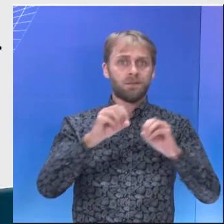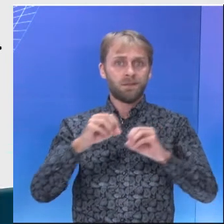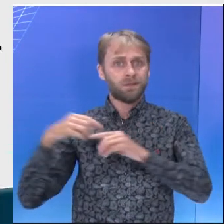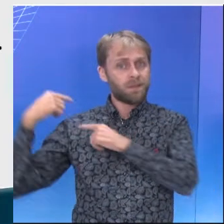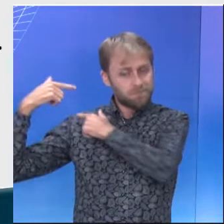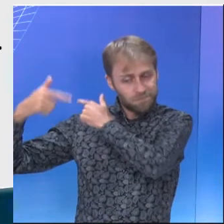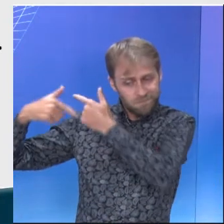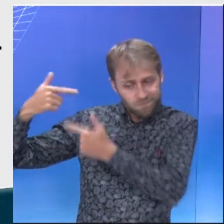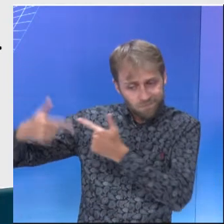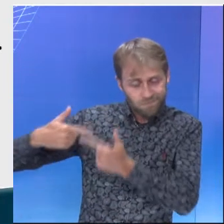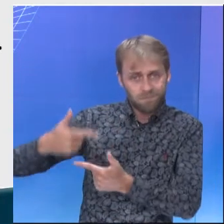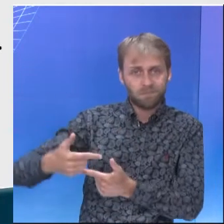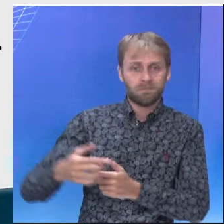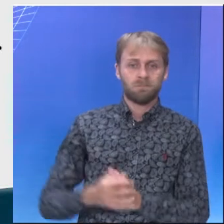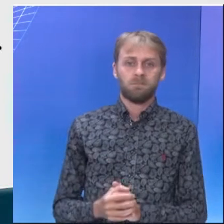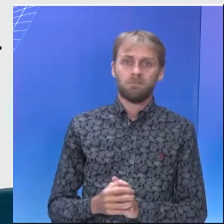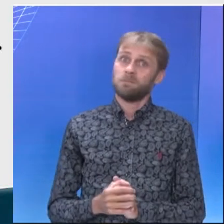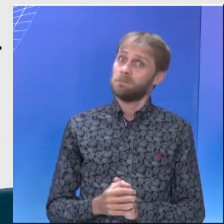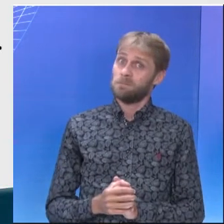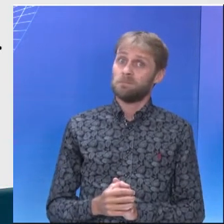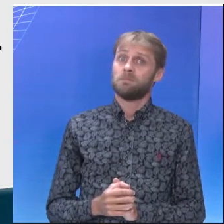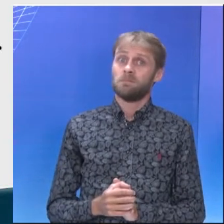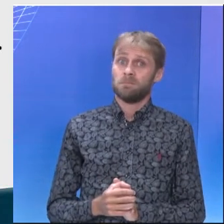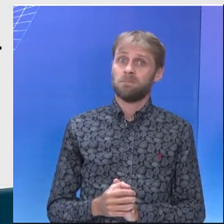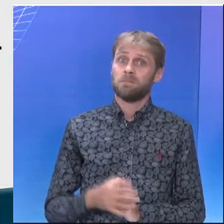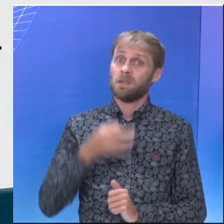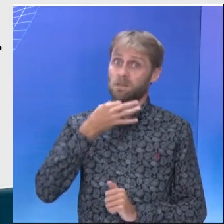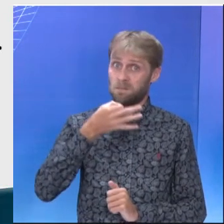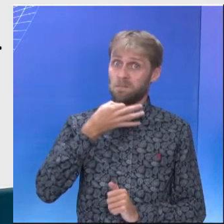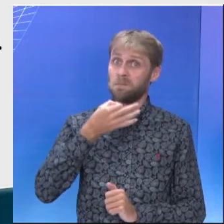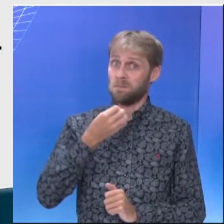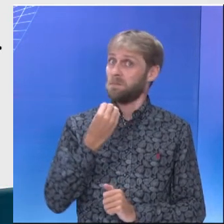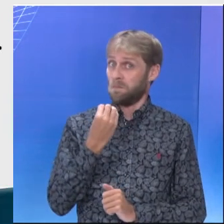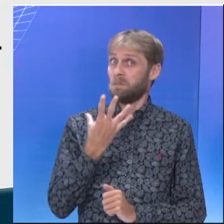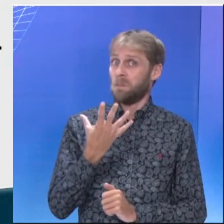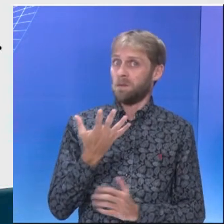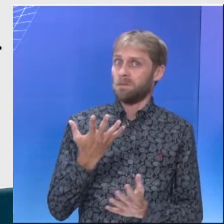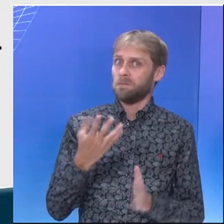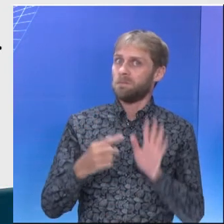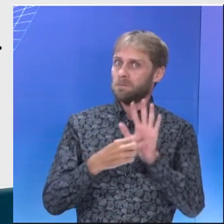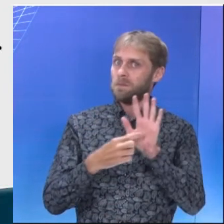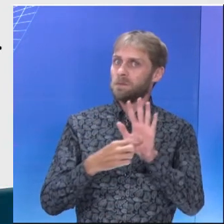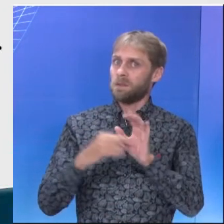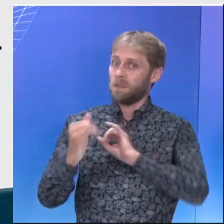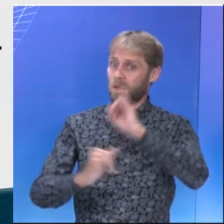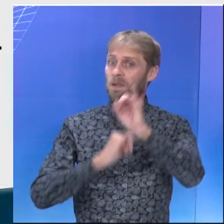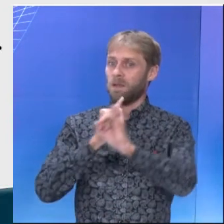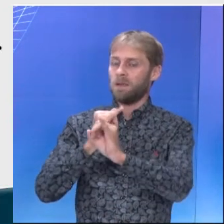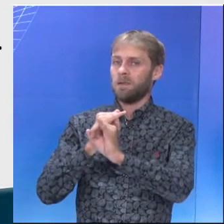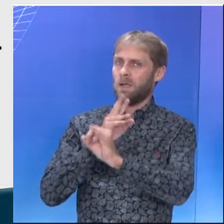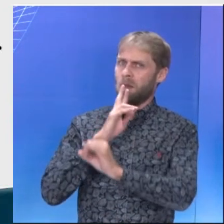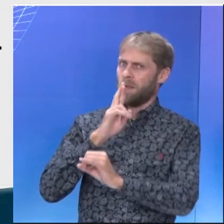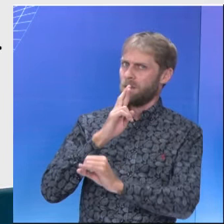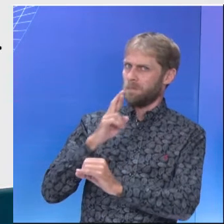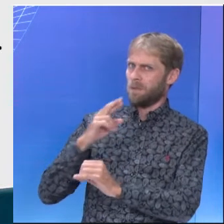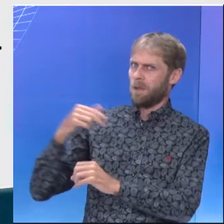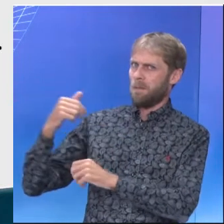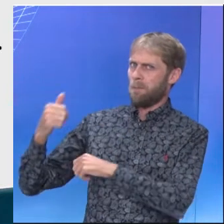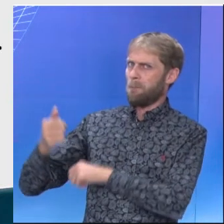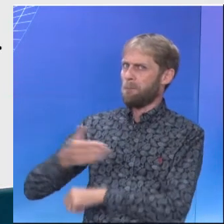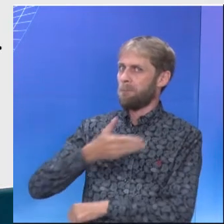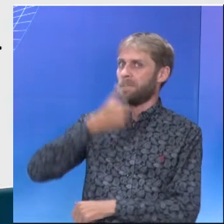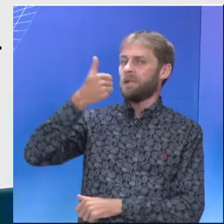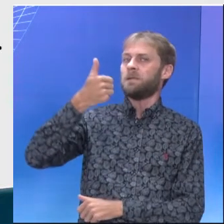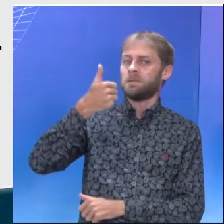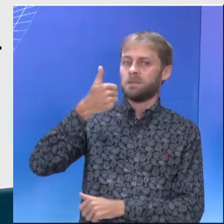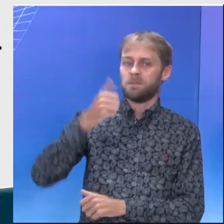tradicional. Olha, outro comentário positivo, é isso? Destacar que o site tem melhores resultados do que a educação tradicional. E